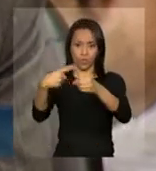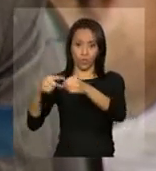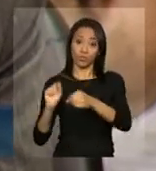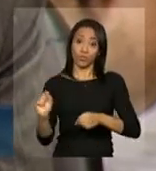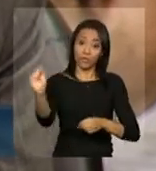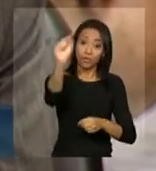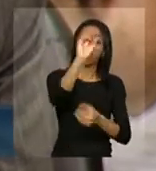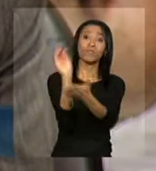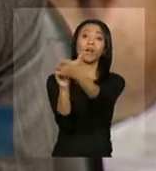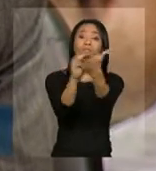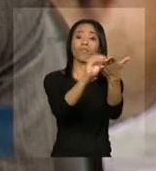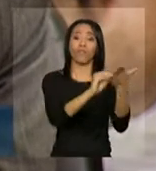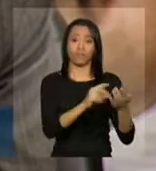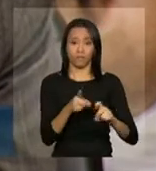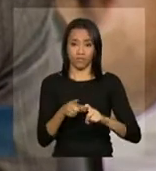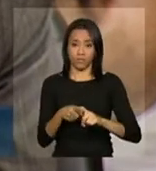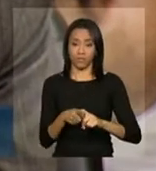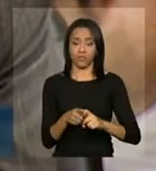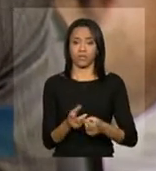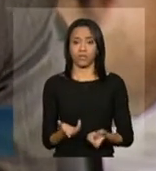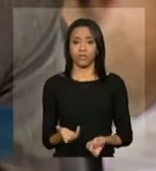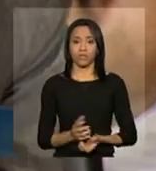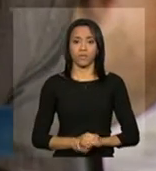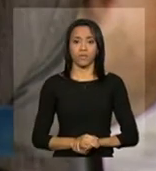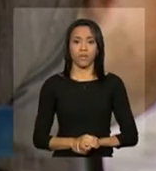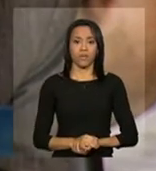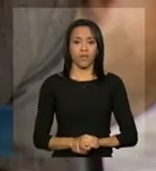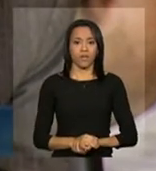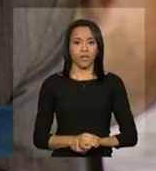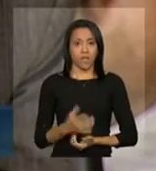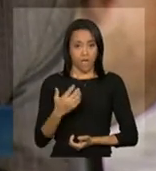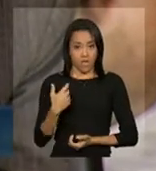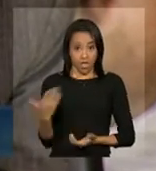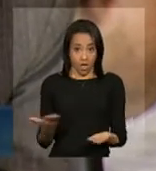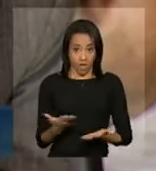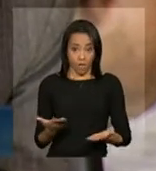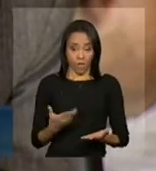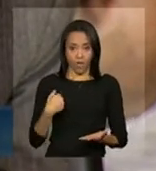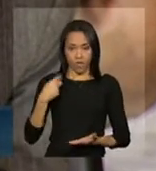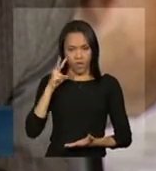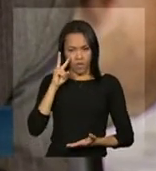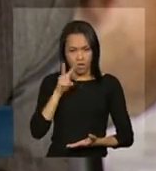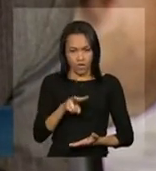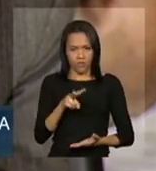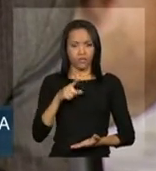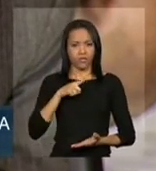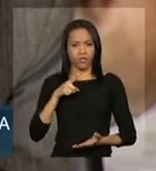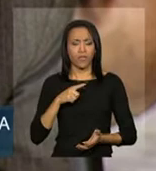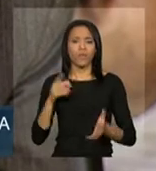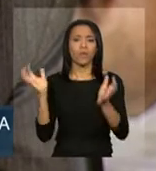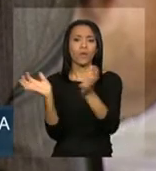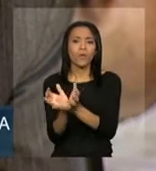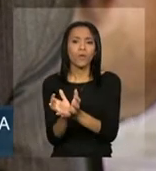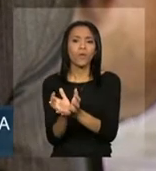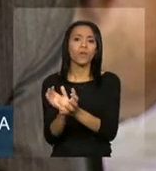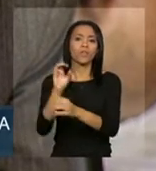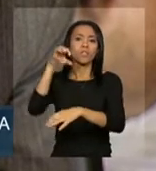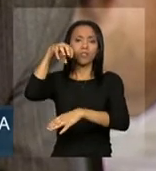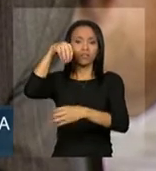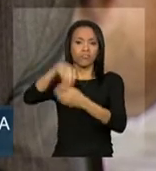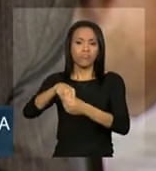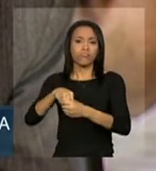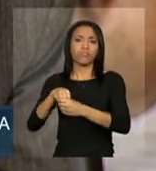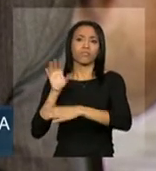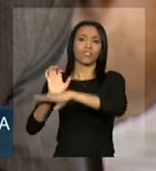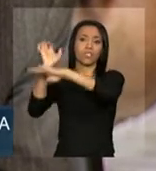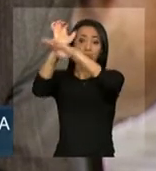médicos e nós começamos o nós queremos acompanhar esse processo agora at acho que vai ter comissões estaduais com aão da opas